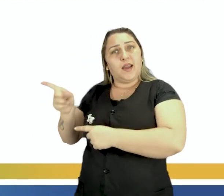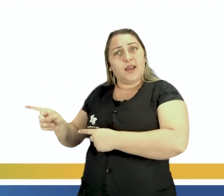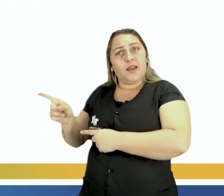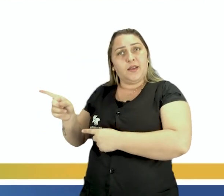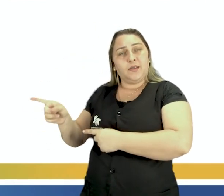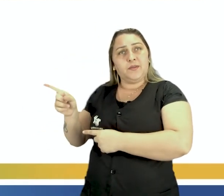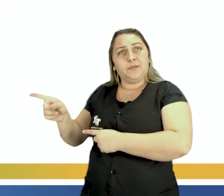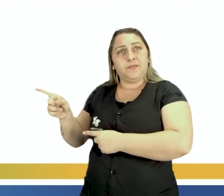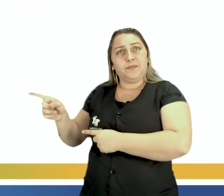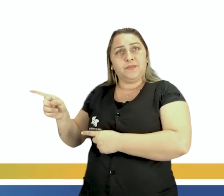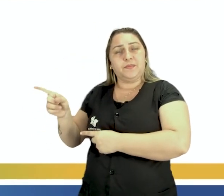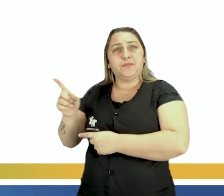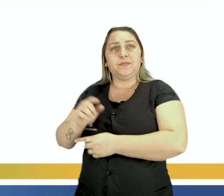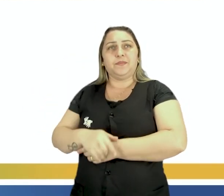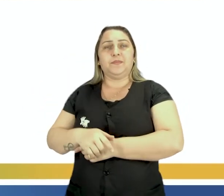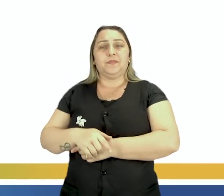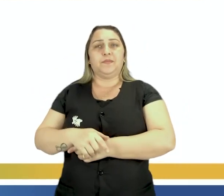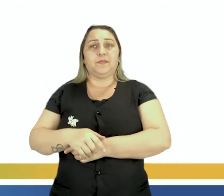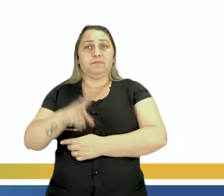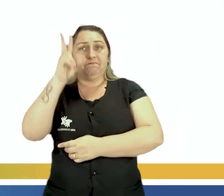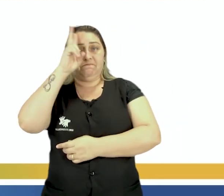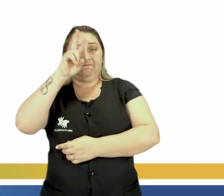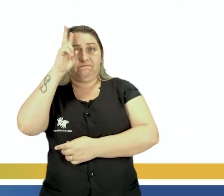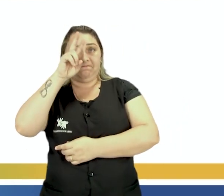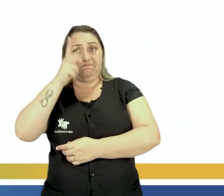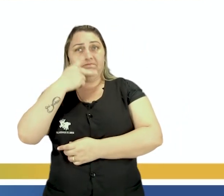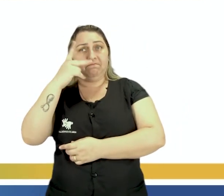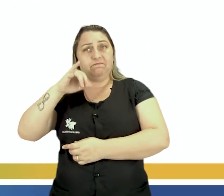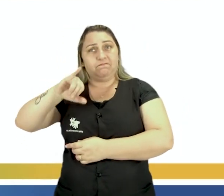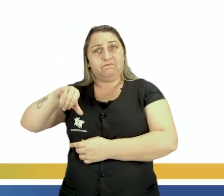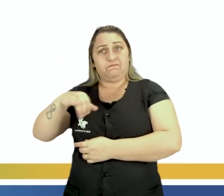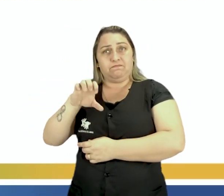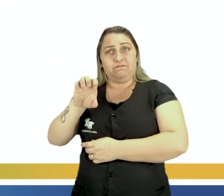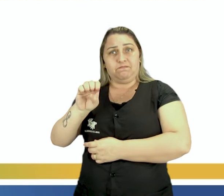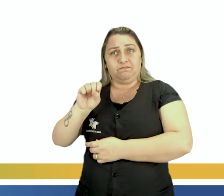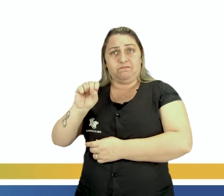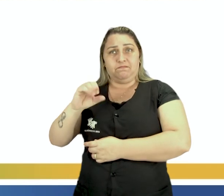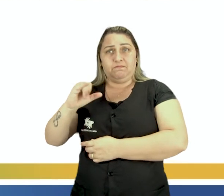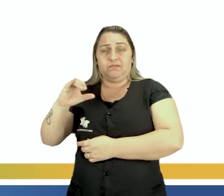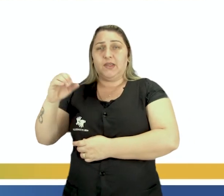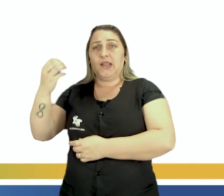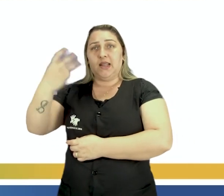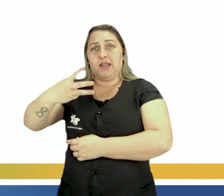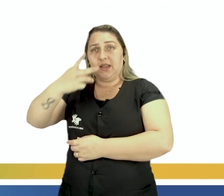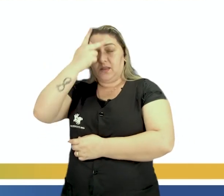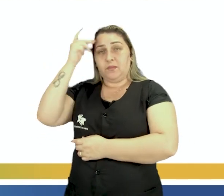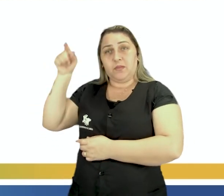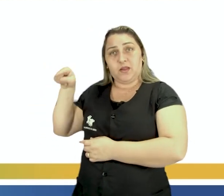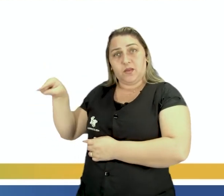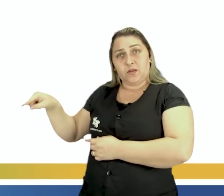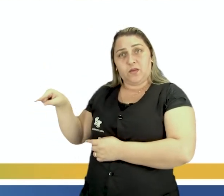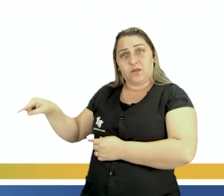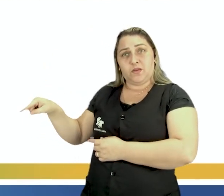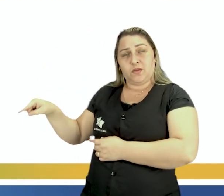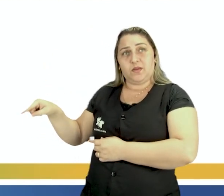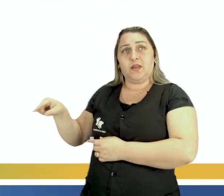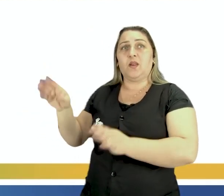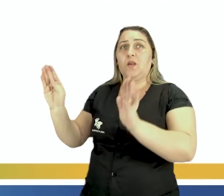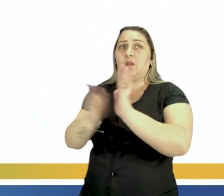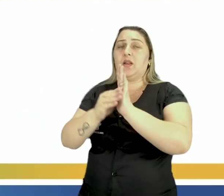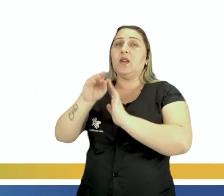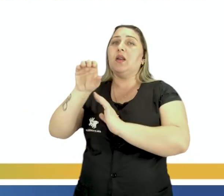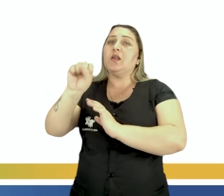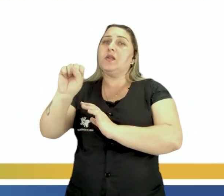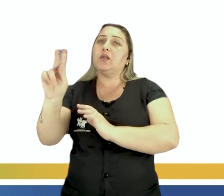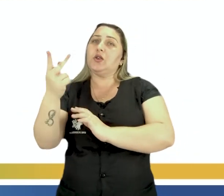the beach. Lembrando, pessoal, que como nós estamos falando sobre a Jéssica, que é uma terceira pessoa, uma outra pessoa, é ela, nós vamos ter que colocar o